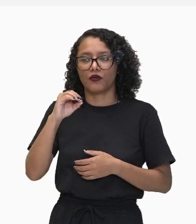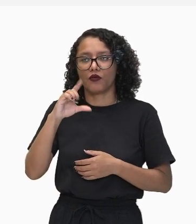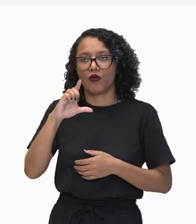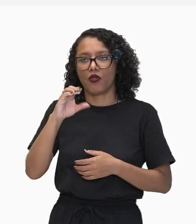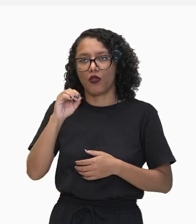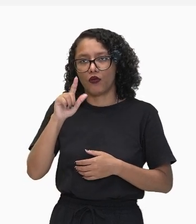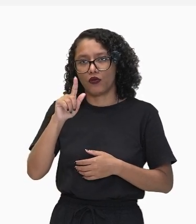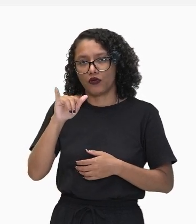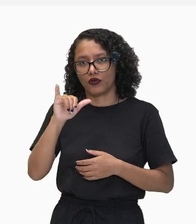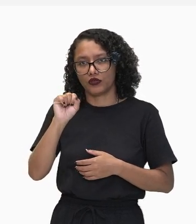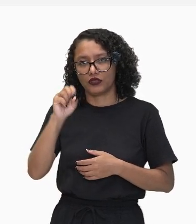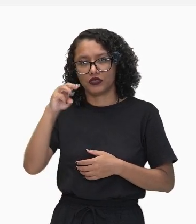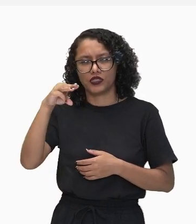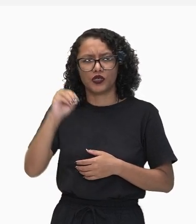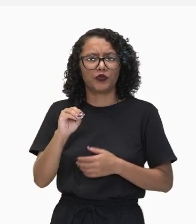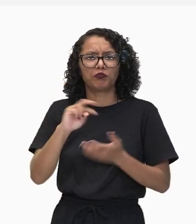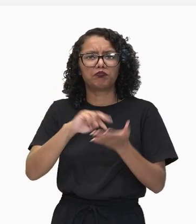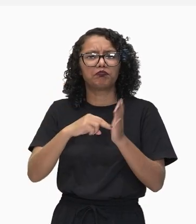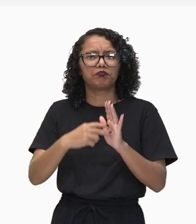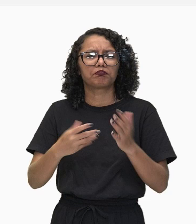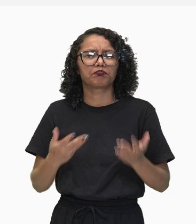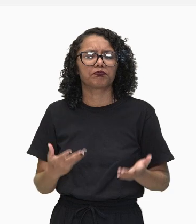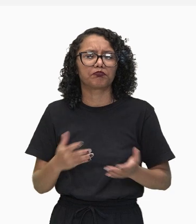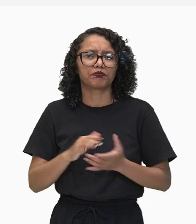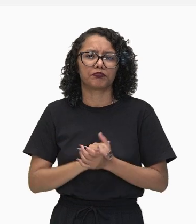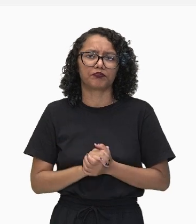o neologismo? Olha só.